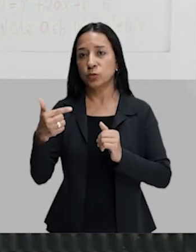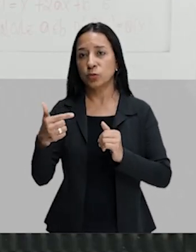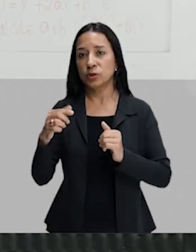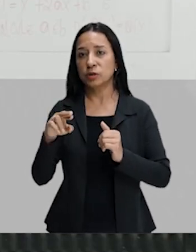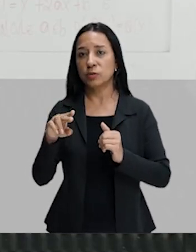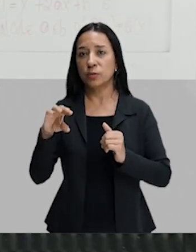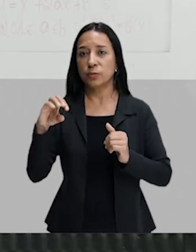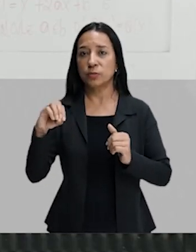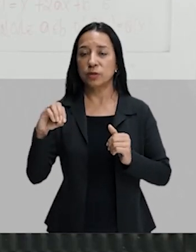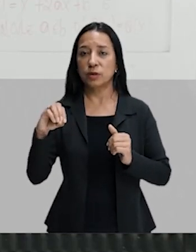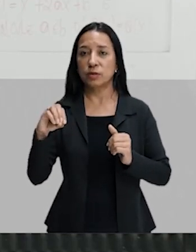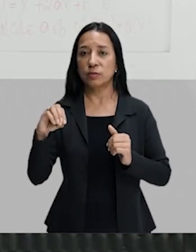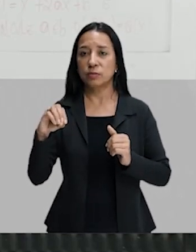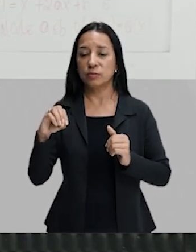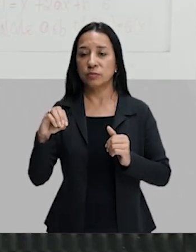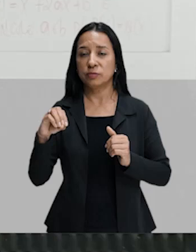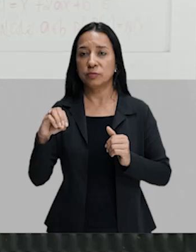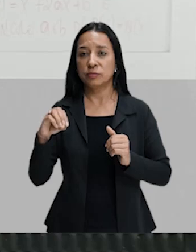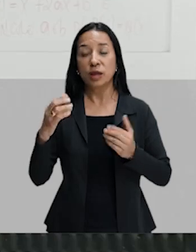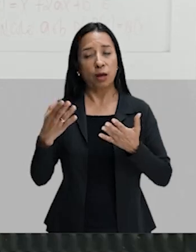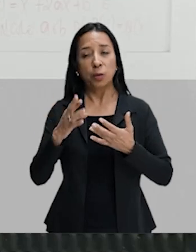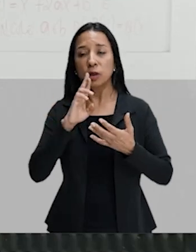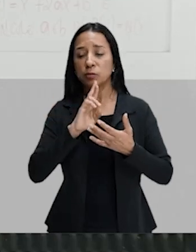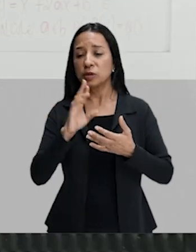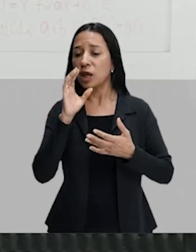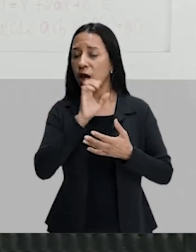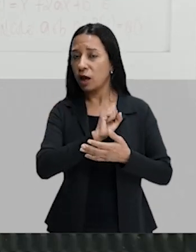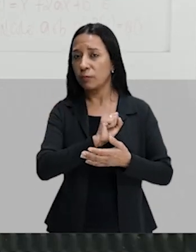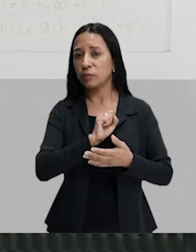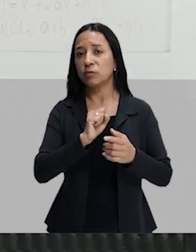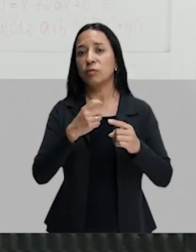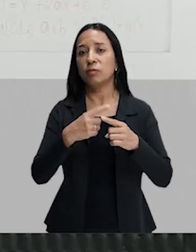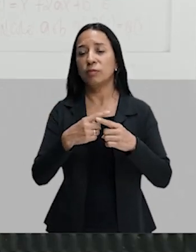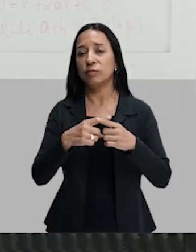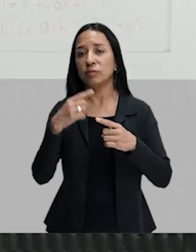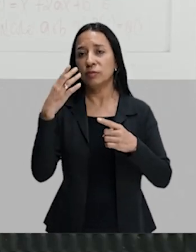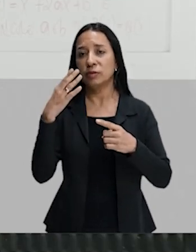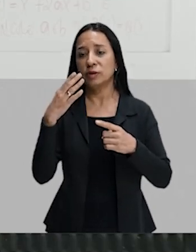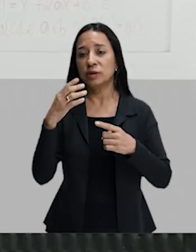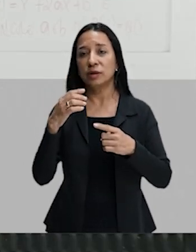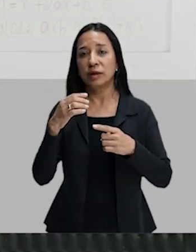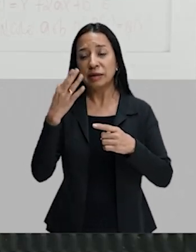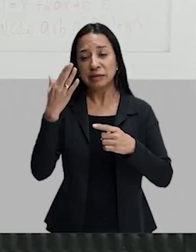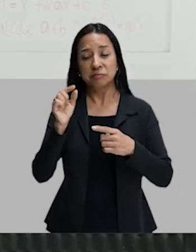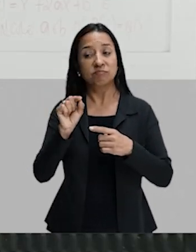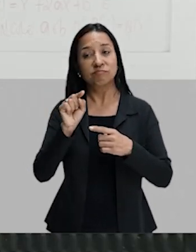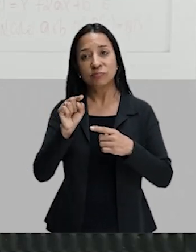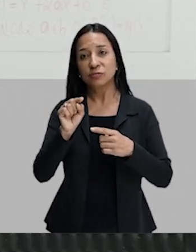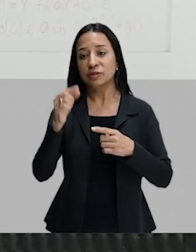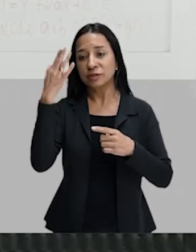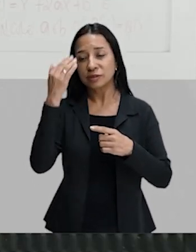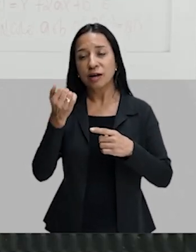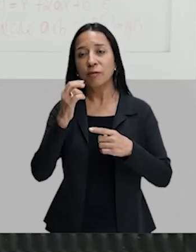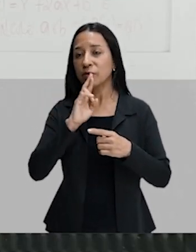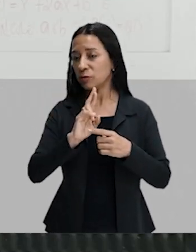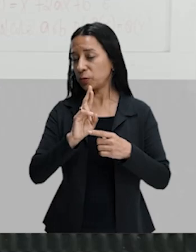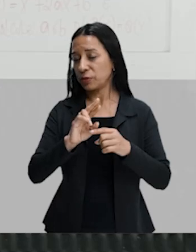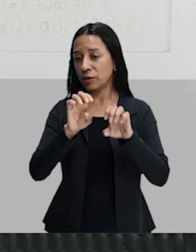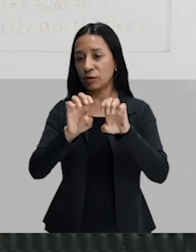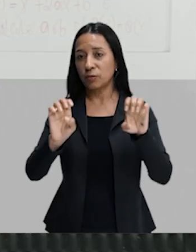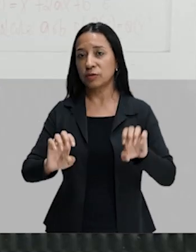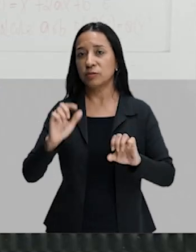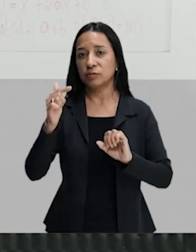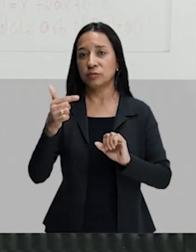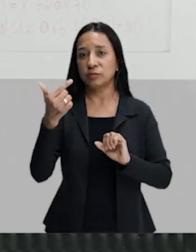responder aqui mais rápido, porque eu sei que vocês sabem resolver a equação do segundo grau, né? Fórmula de Bhaskara. Delta vai ser igual, o